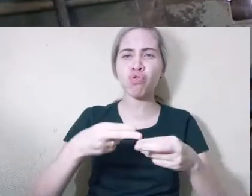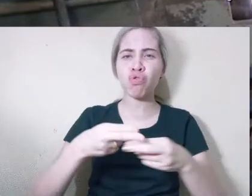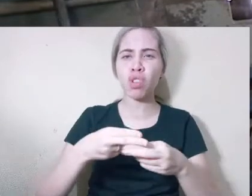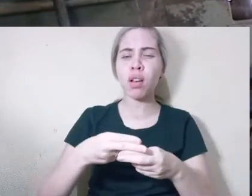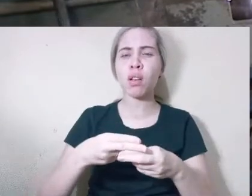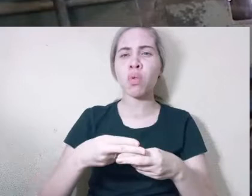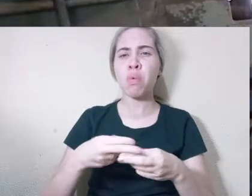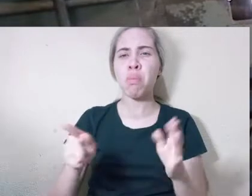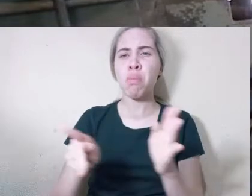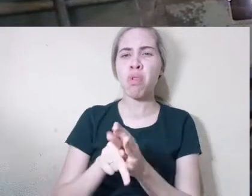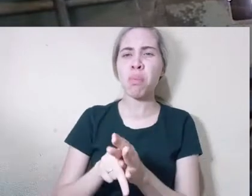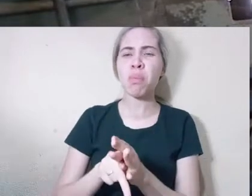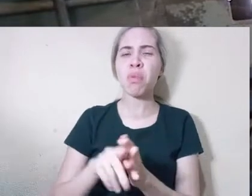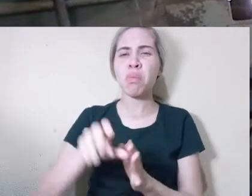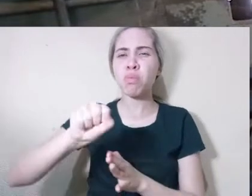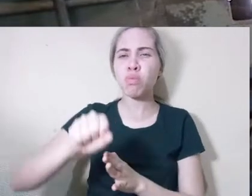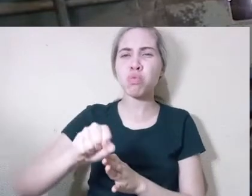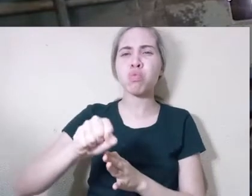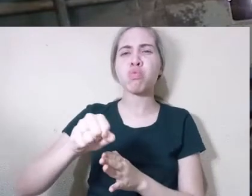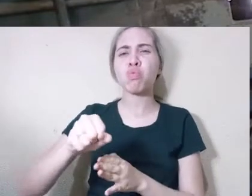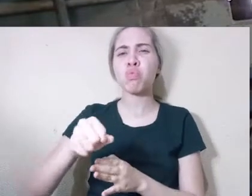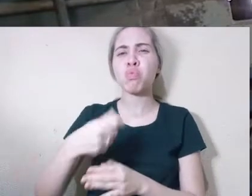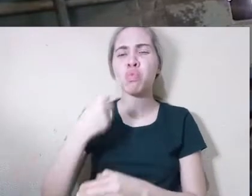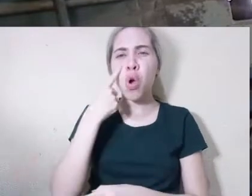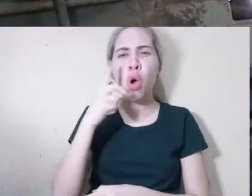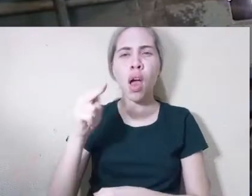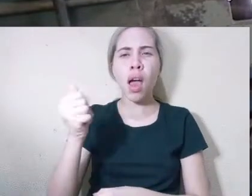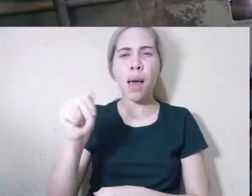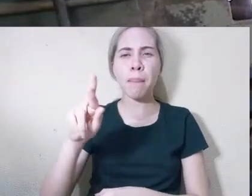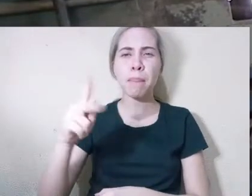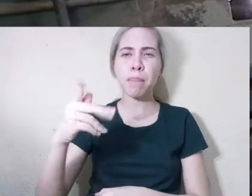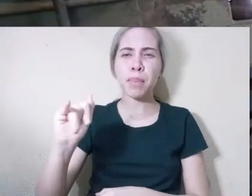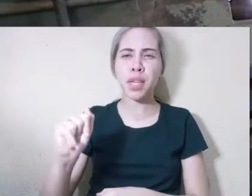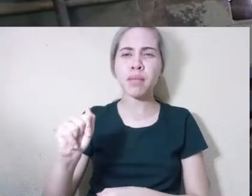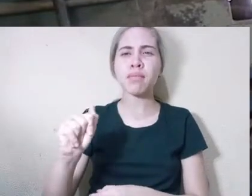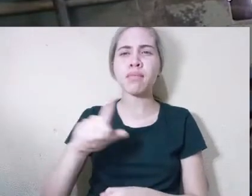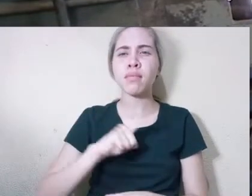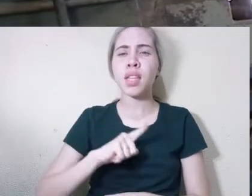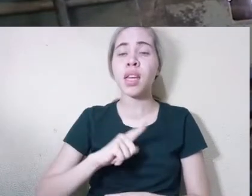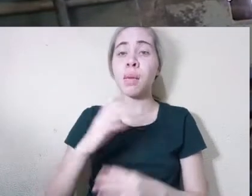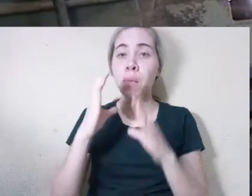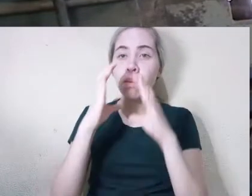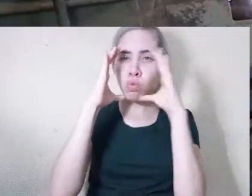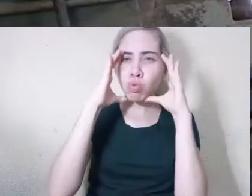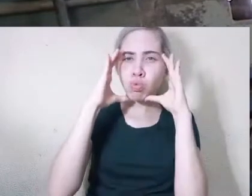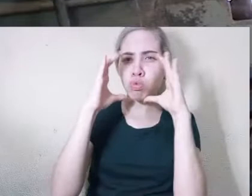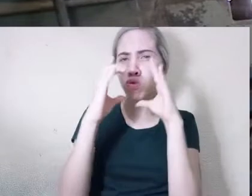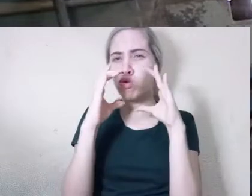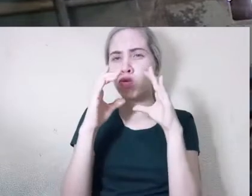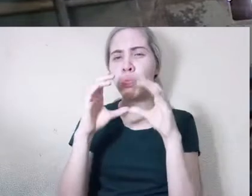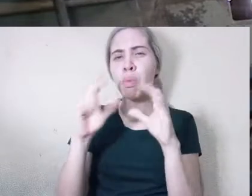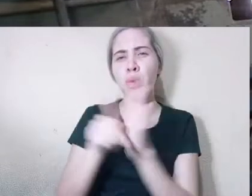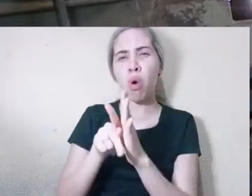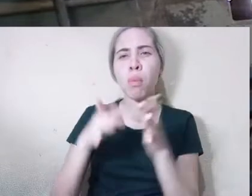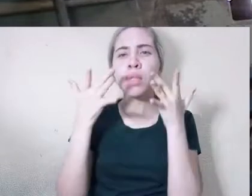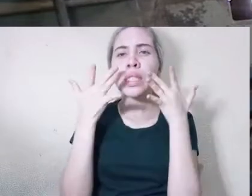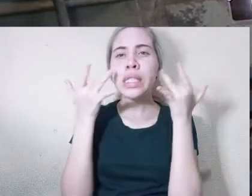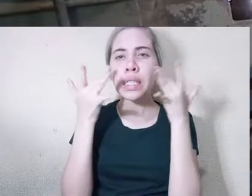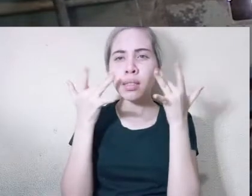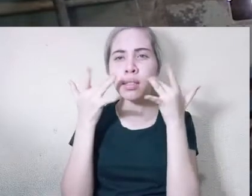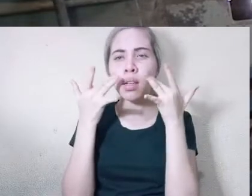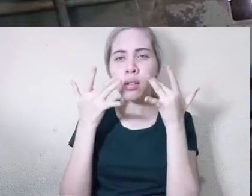águia, né? Isso, arpia, é uma arpia. Uma arpia, né? Olha, as máscaras, tá? De teatro,